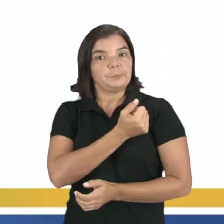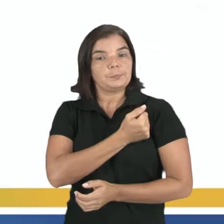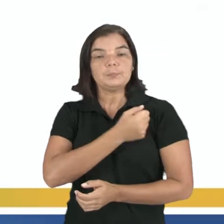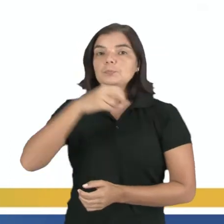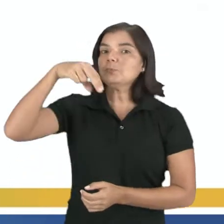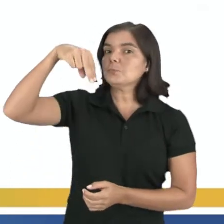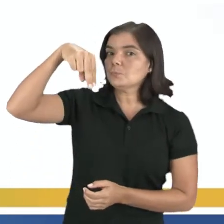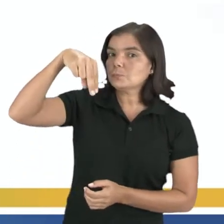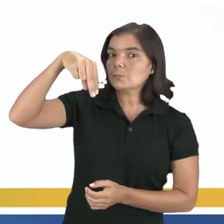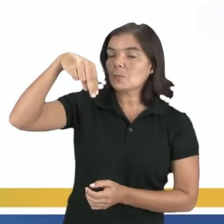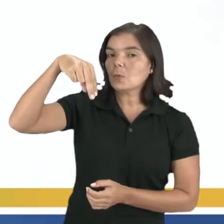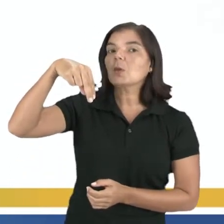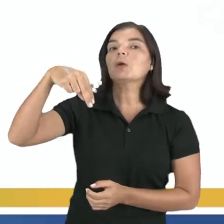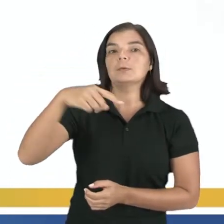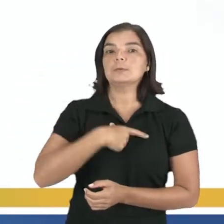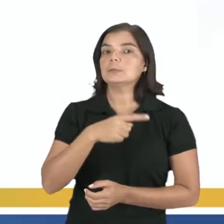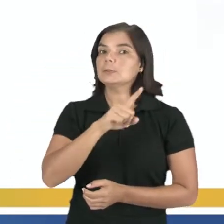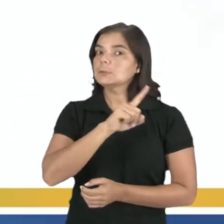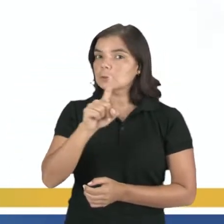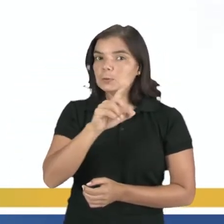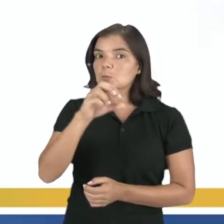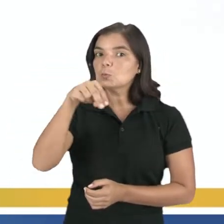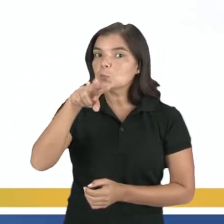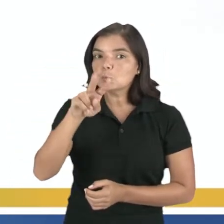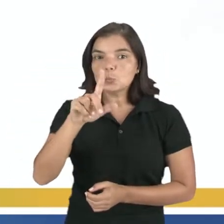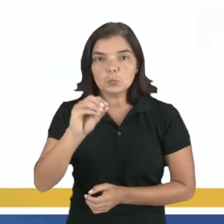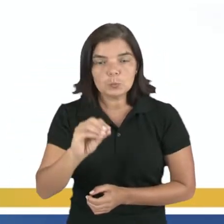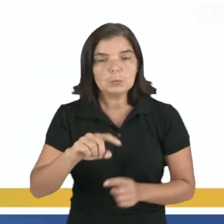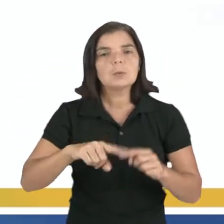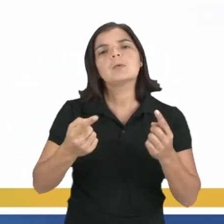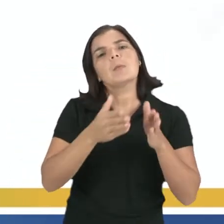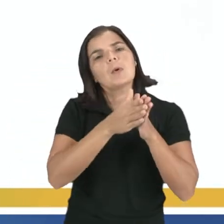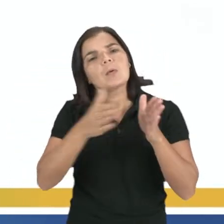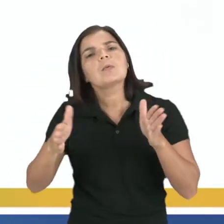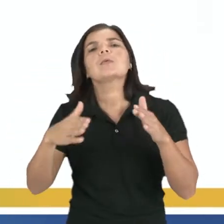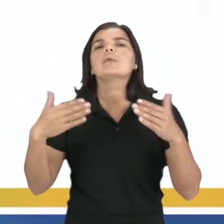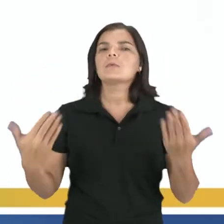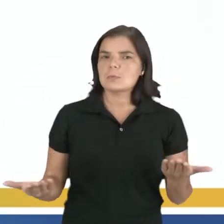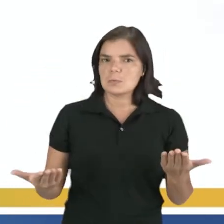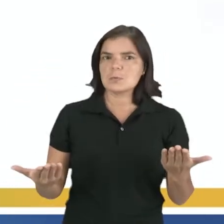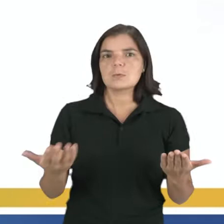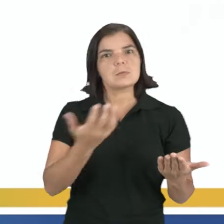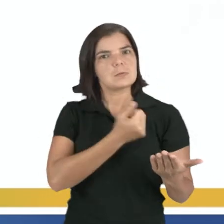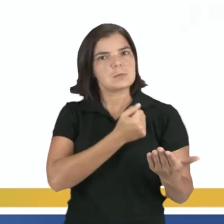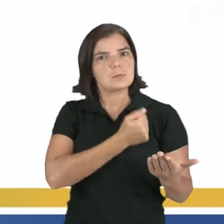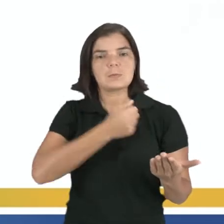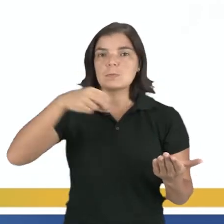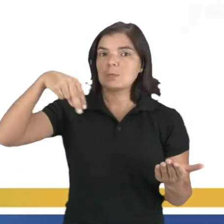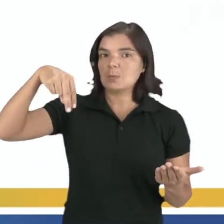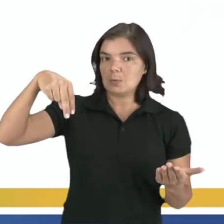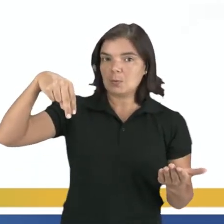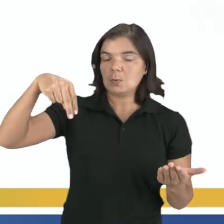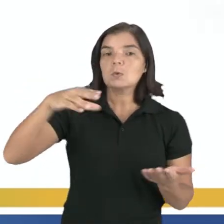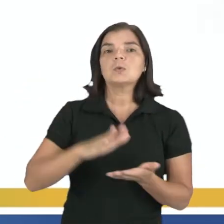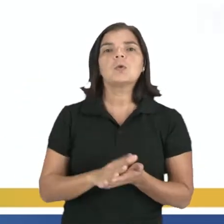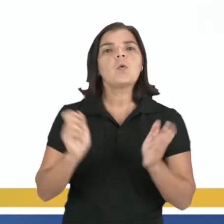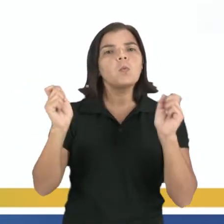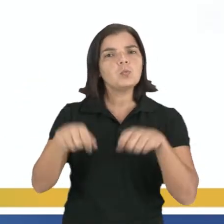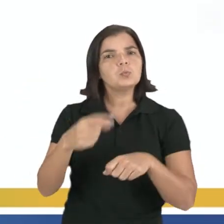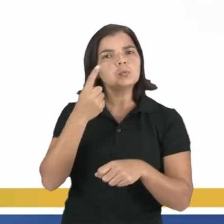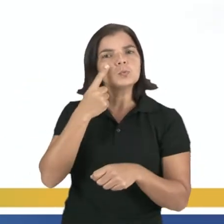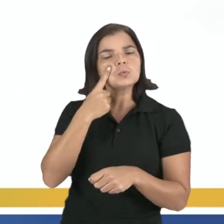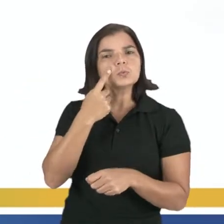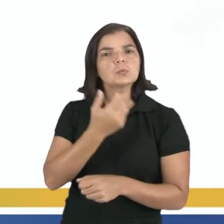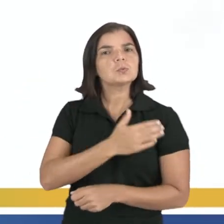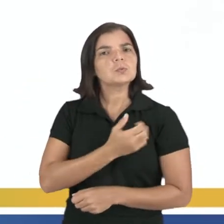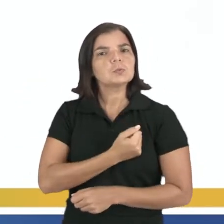não nulos, né? Nesse caso aí nós temos uma sequência. E que sequência é essa? A sequência dos números naturais. Então eu posso olhar para o número 1,